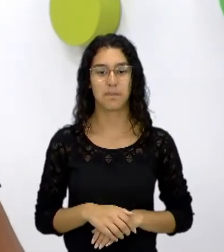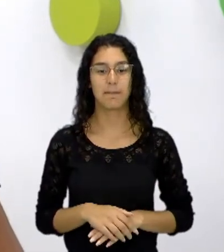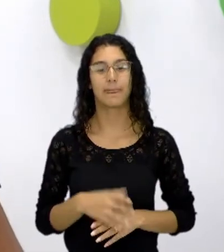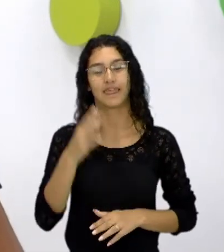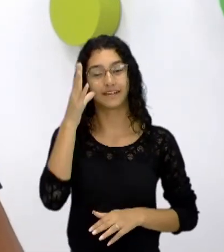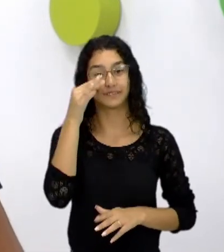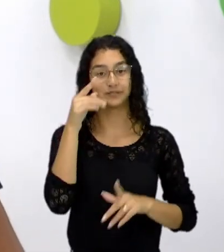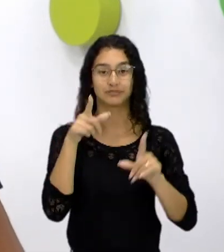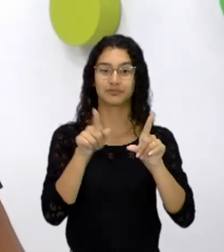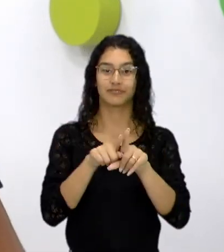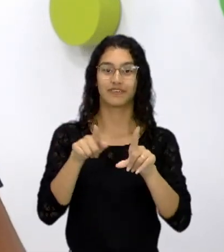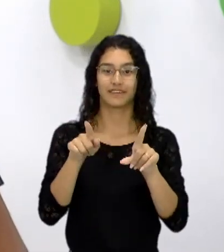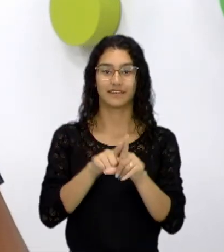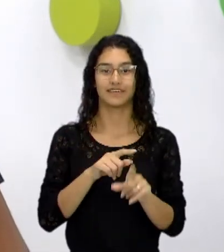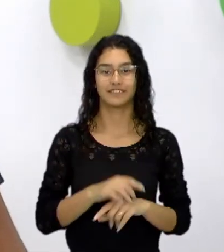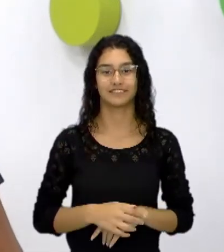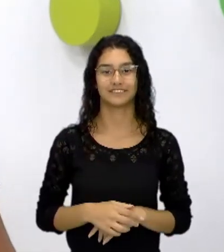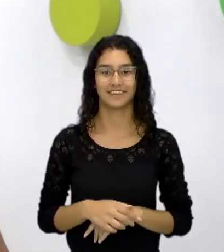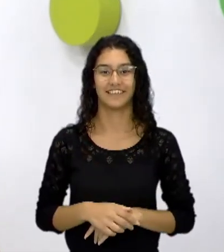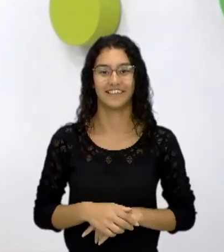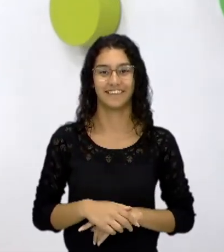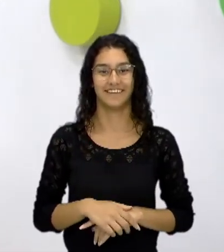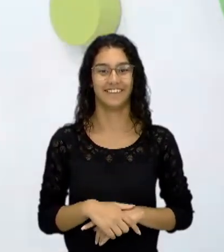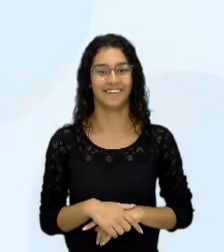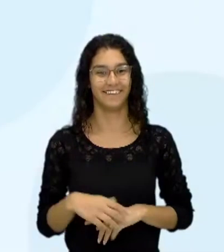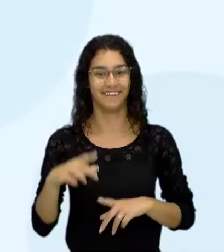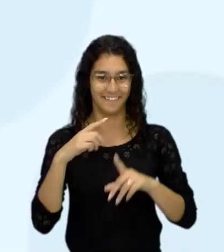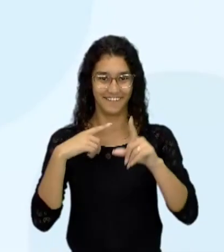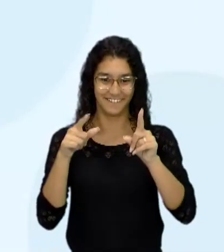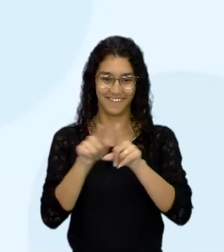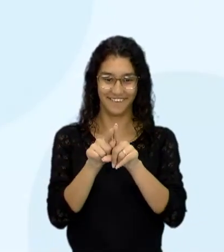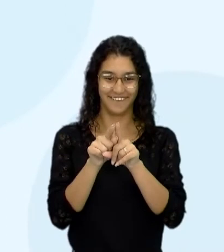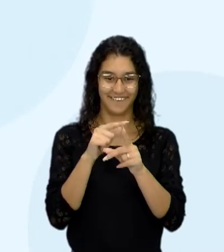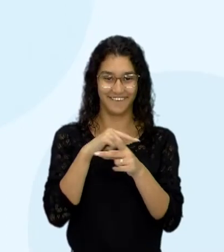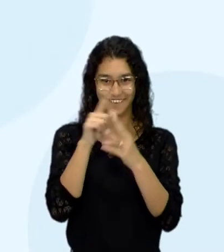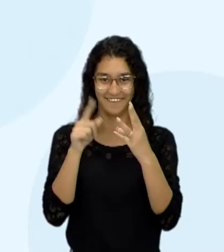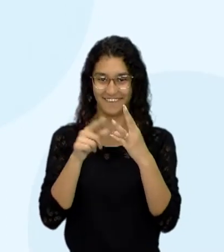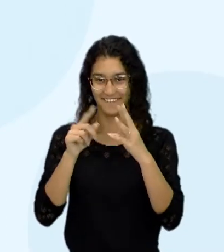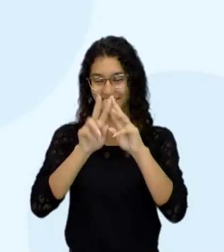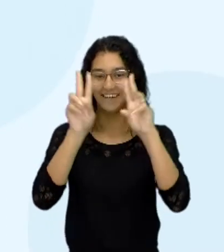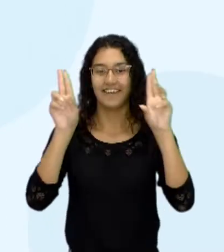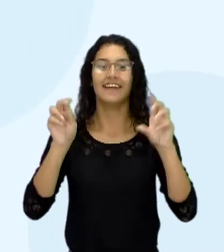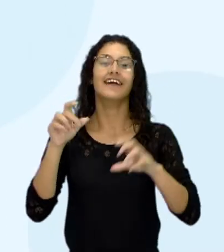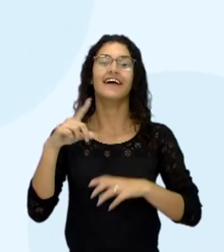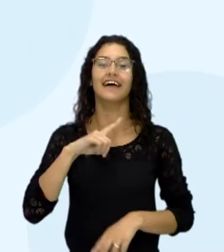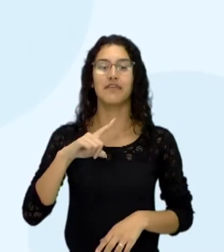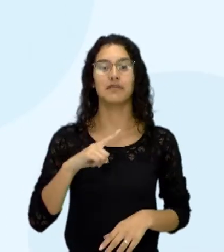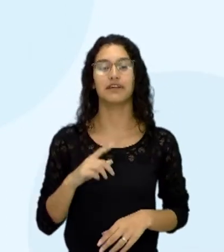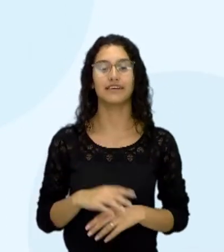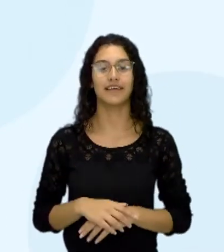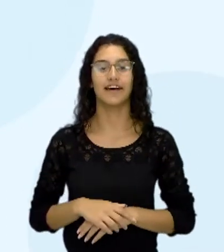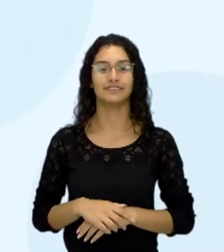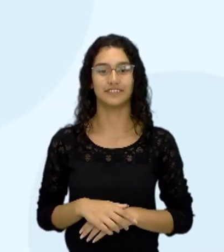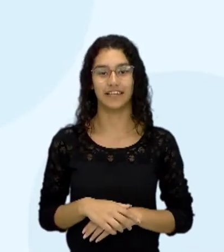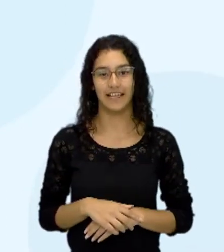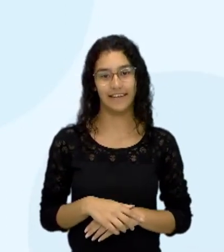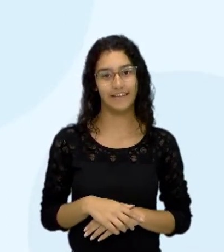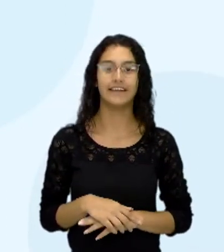Vamos para o próximo. Agora nós temos um outro tema, né, que é um tema que tem também discorrido